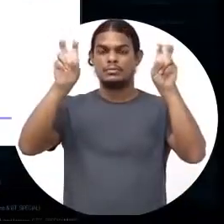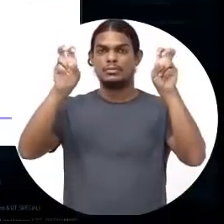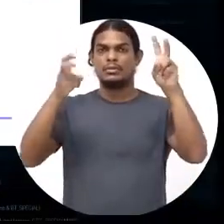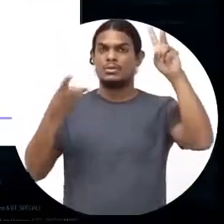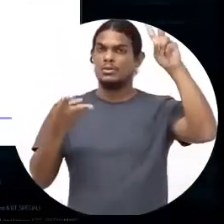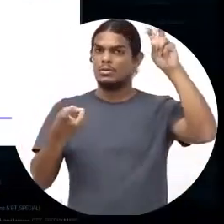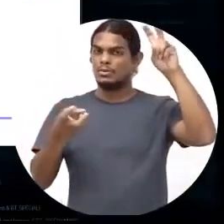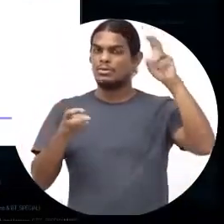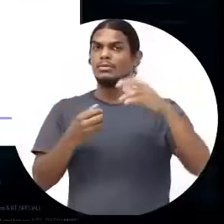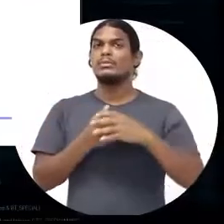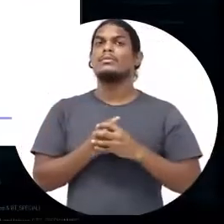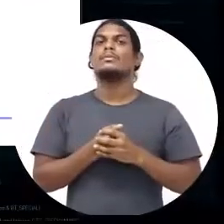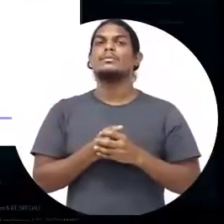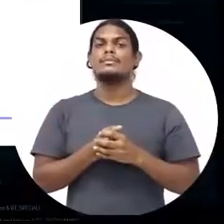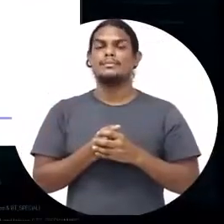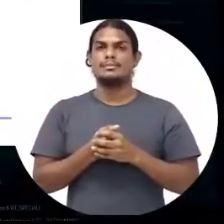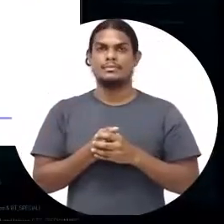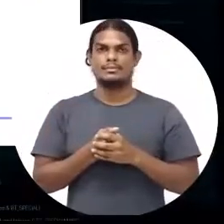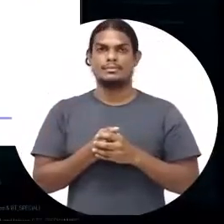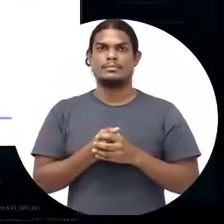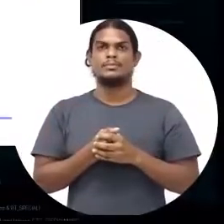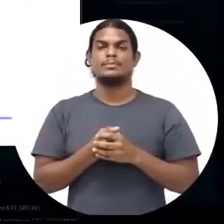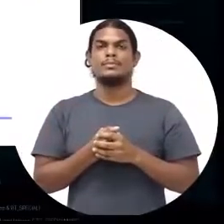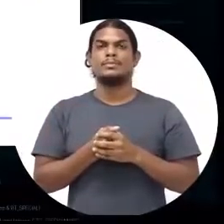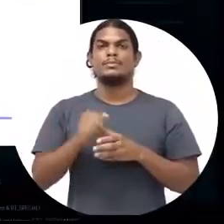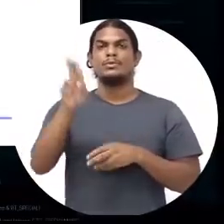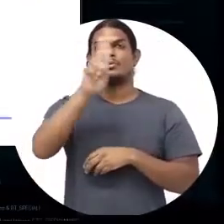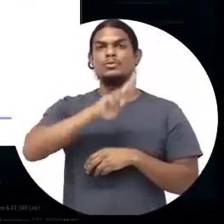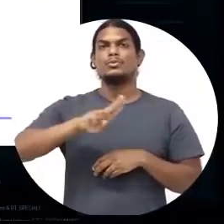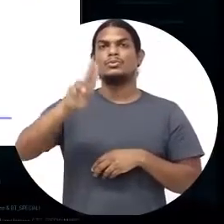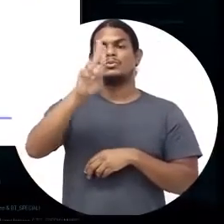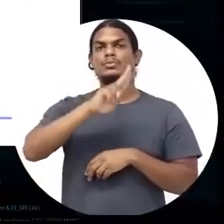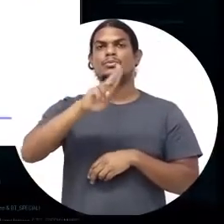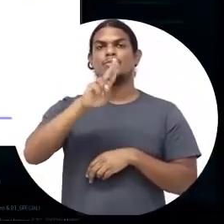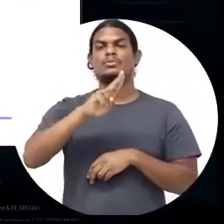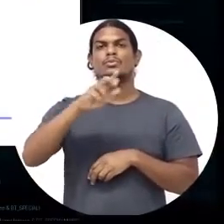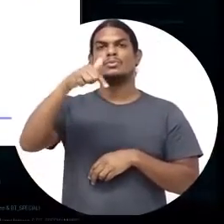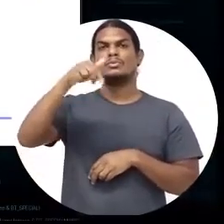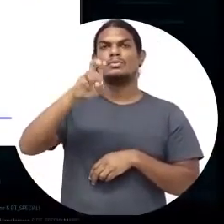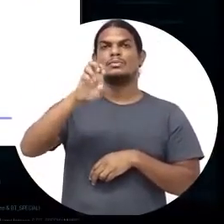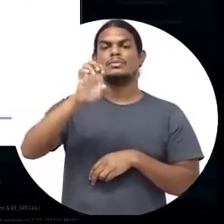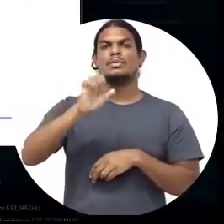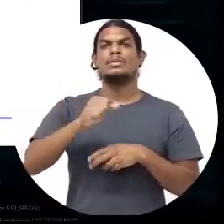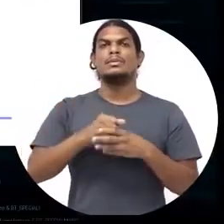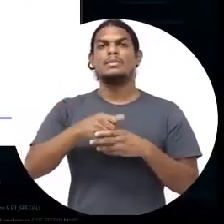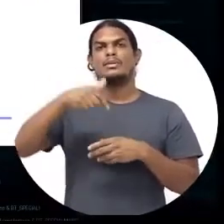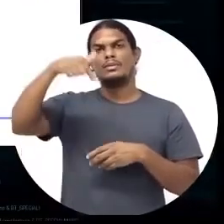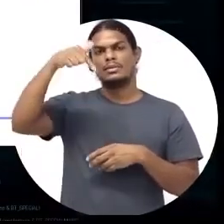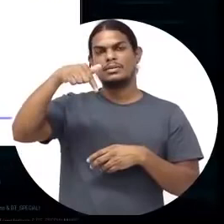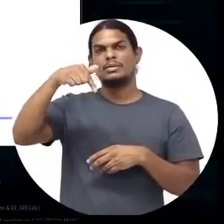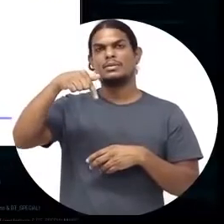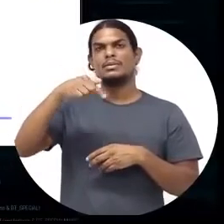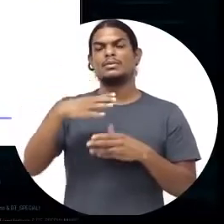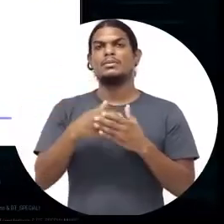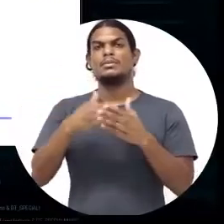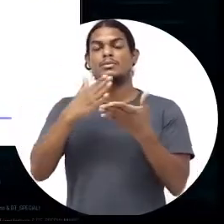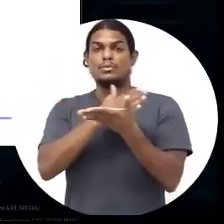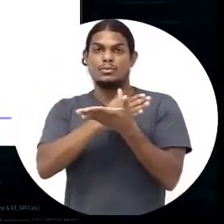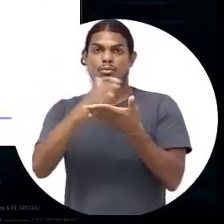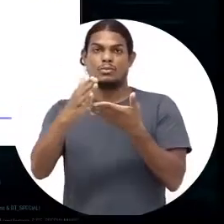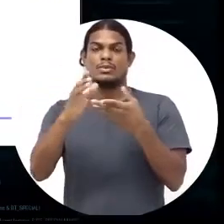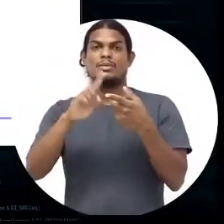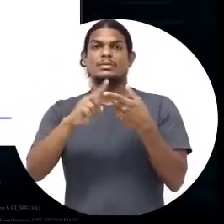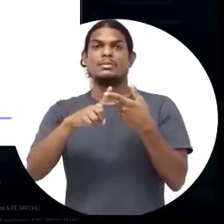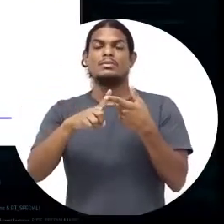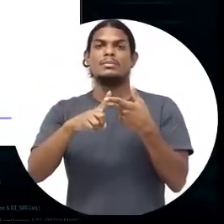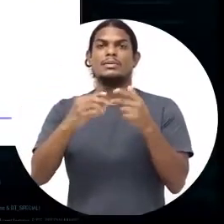gente está dizendo que é um parágrafo. Então, a gente usa a tag P. Ela tem um início e um fim, porque o parágrafo ele vai